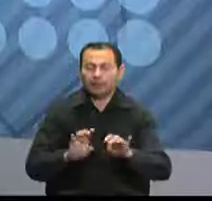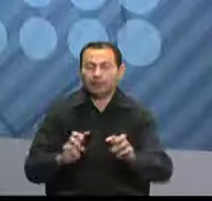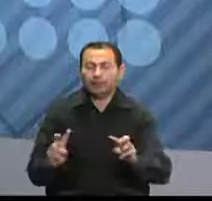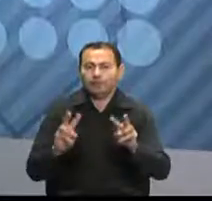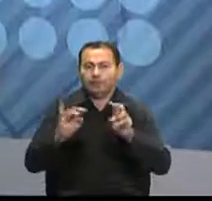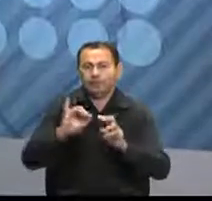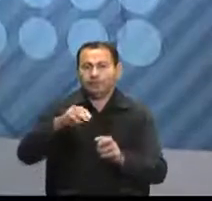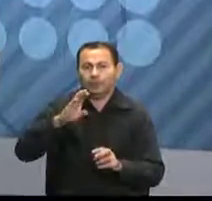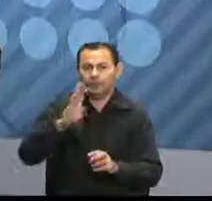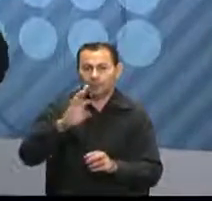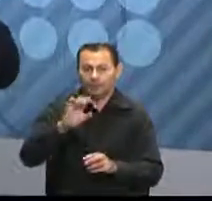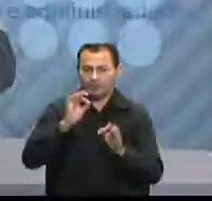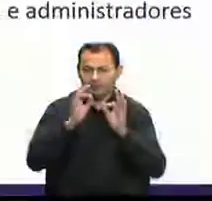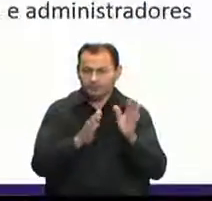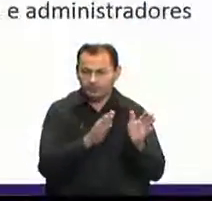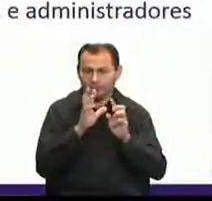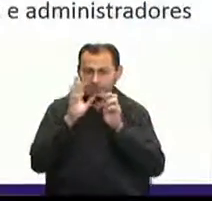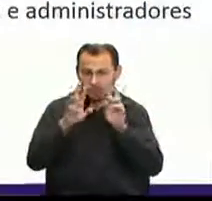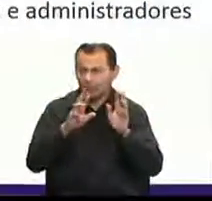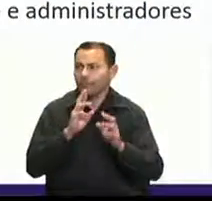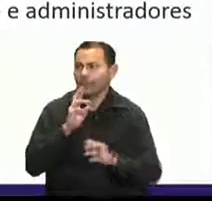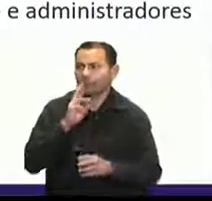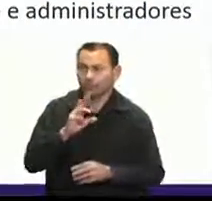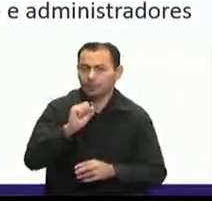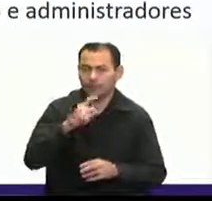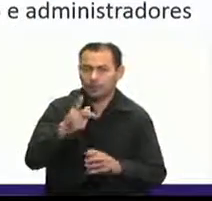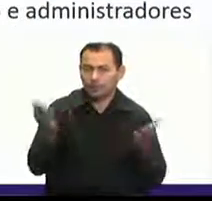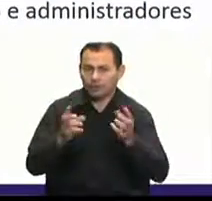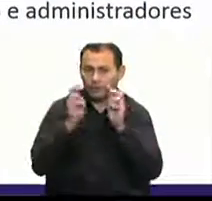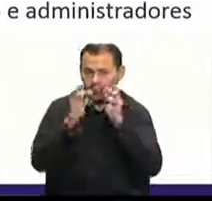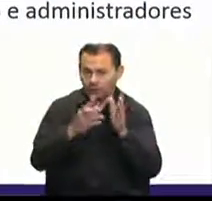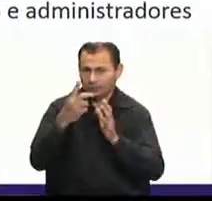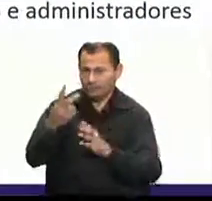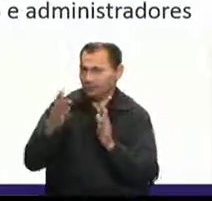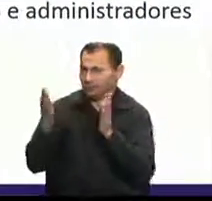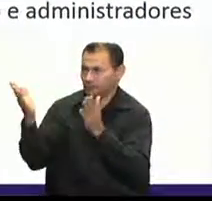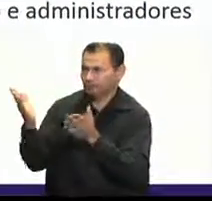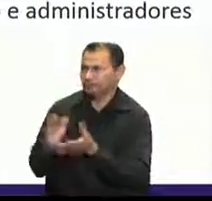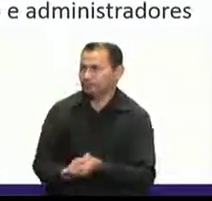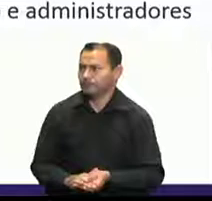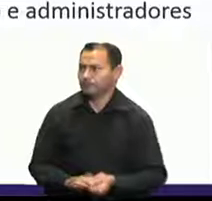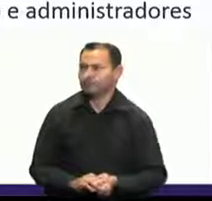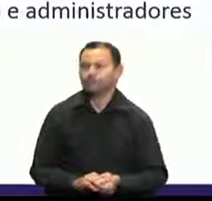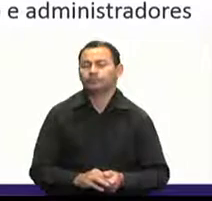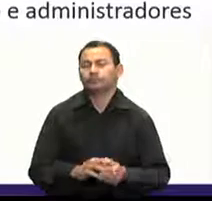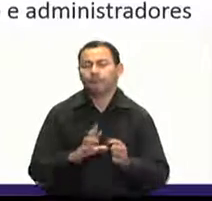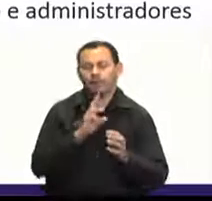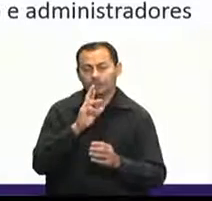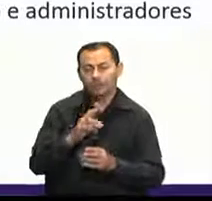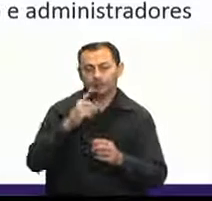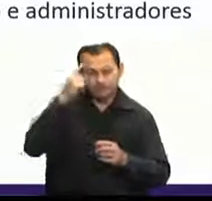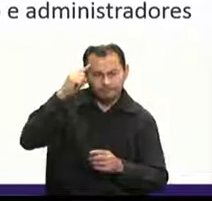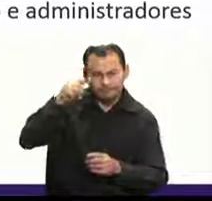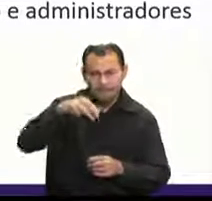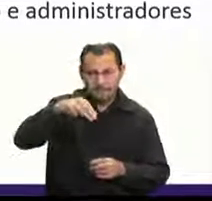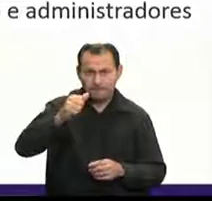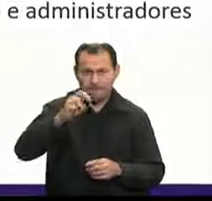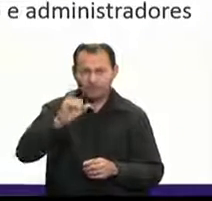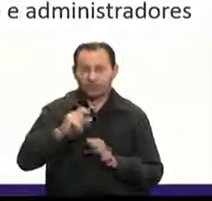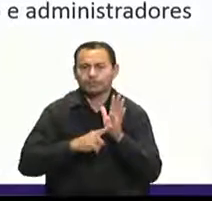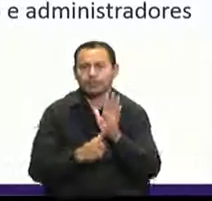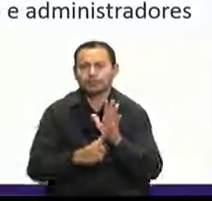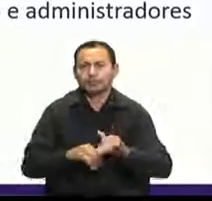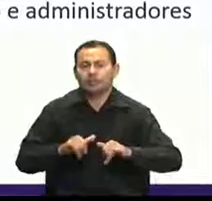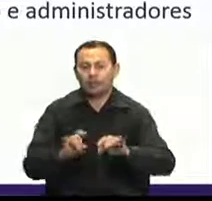mobiliários muito bem agora a gente pode o quadro resolver a nossa situação problema 2 para resolver a dúvida da marcha devemos demonstrar